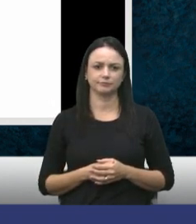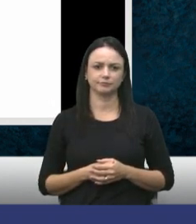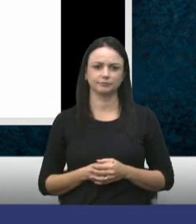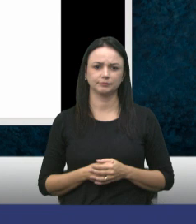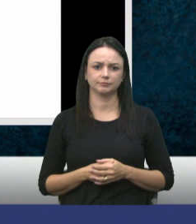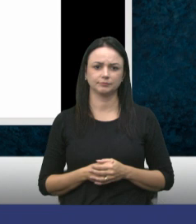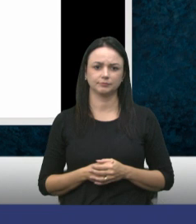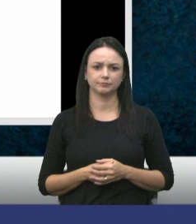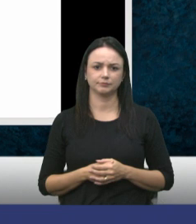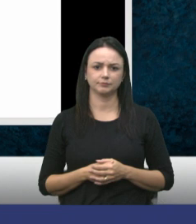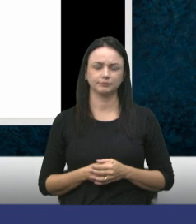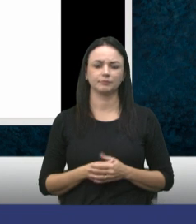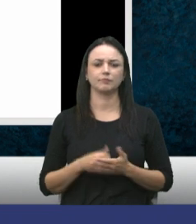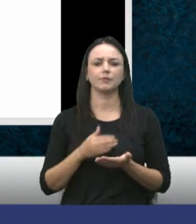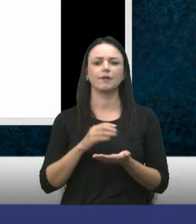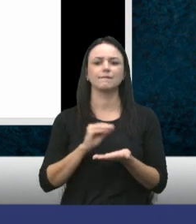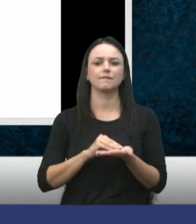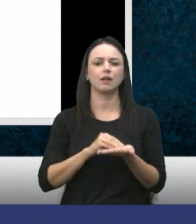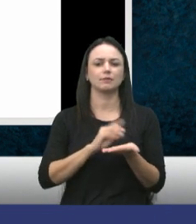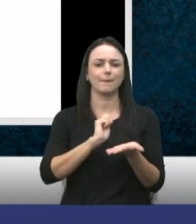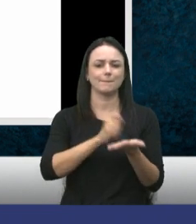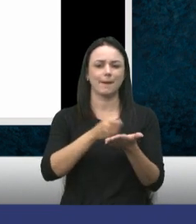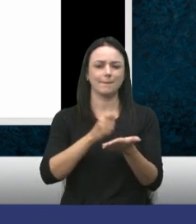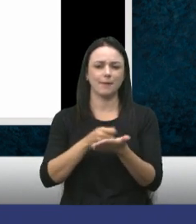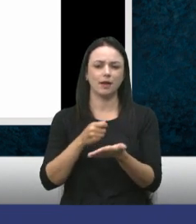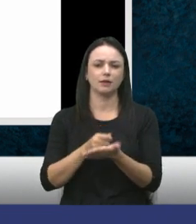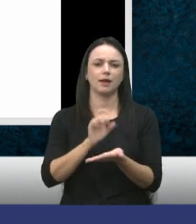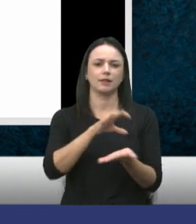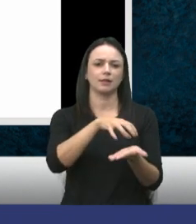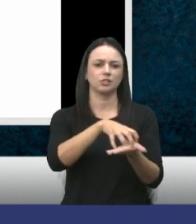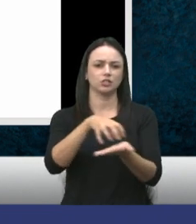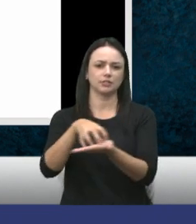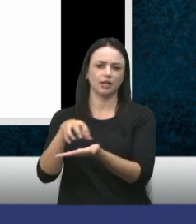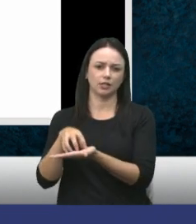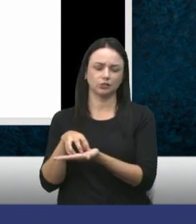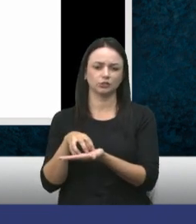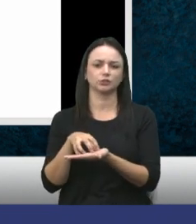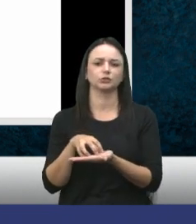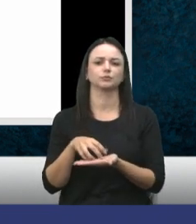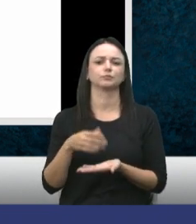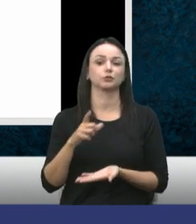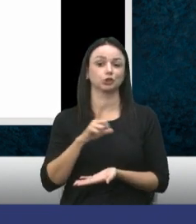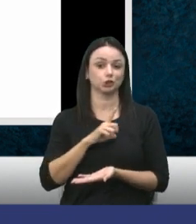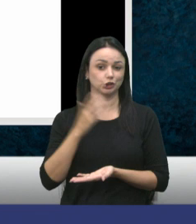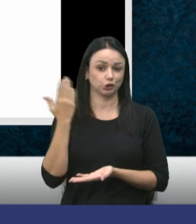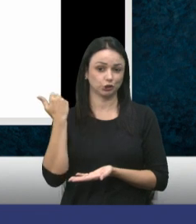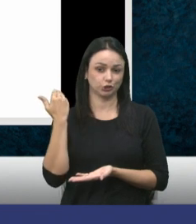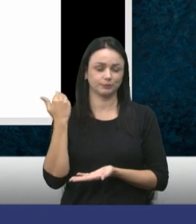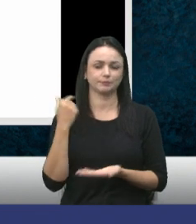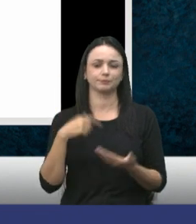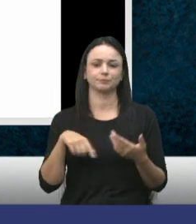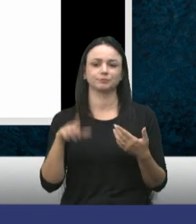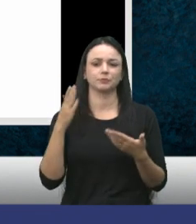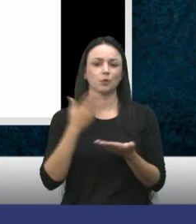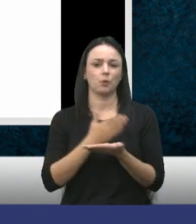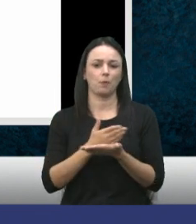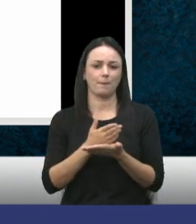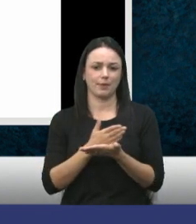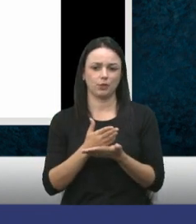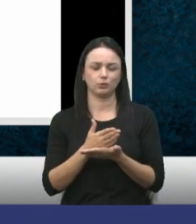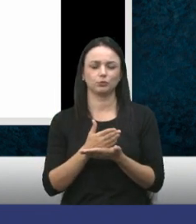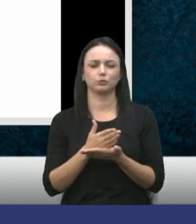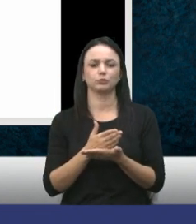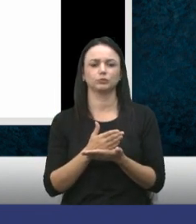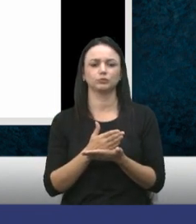Com relação a restos a pagar, valores por entidade, tínhamos no início